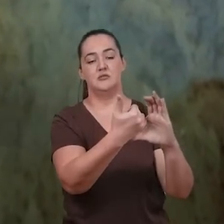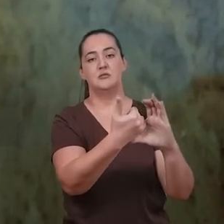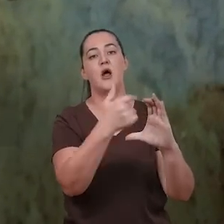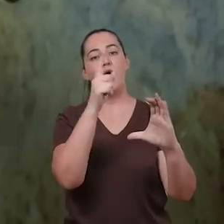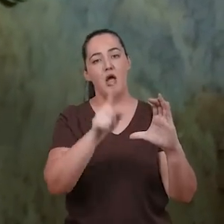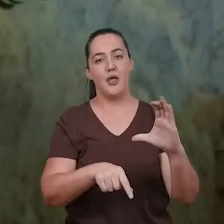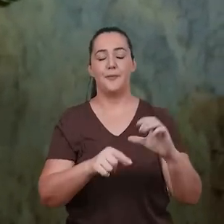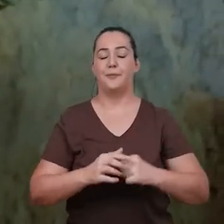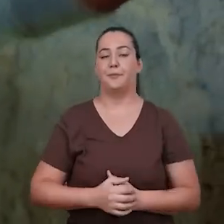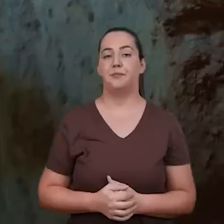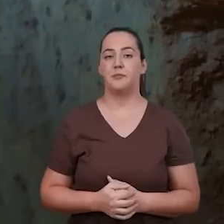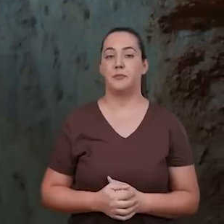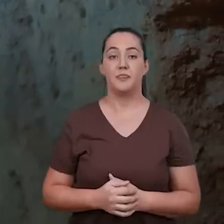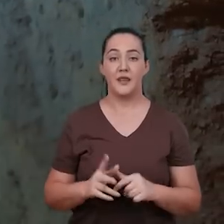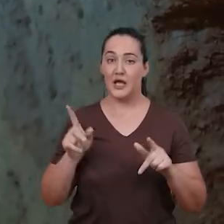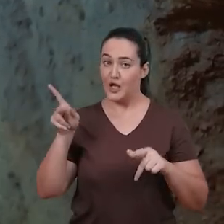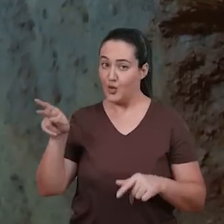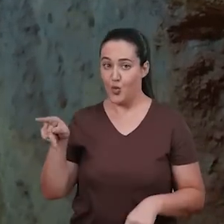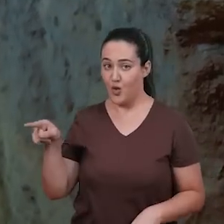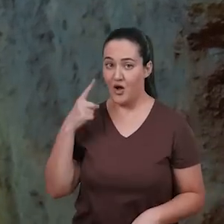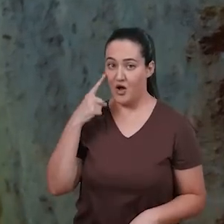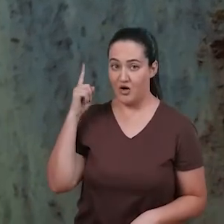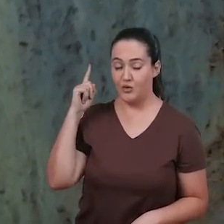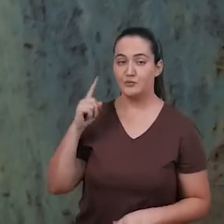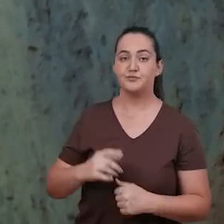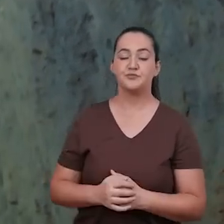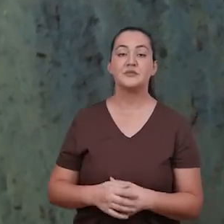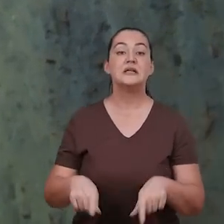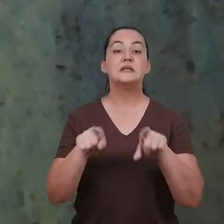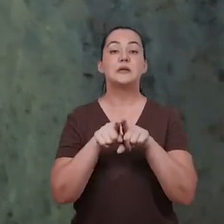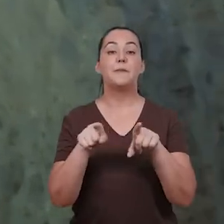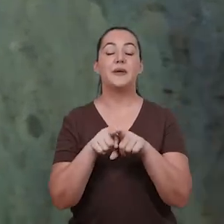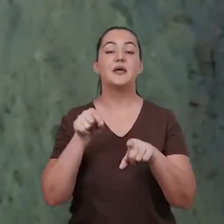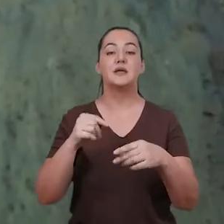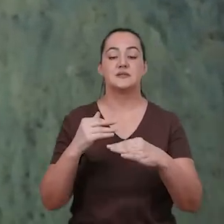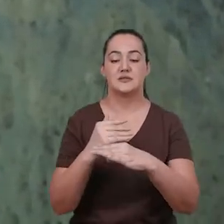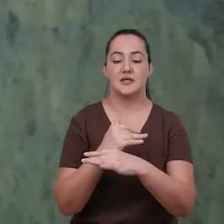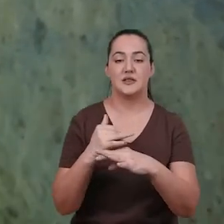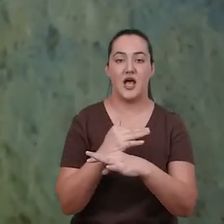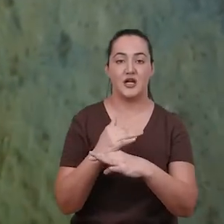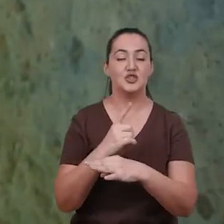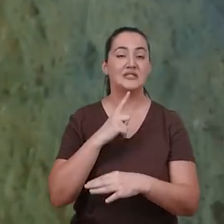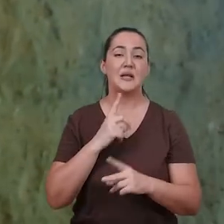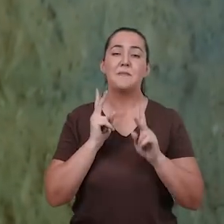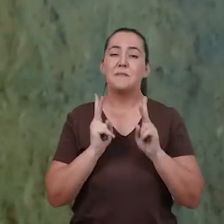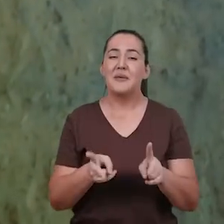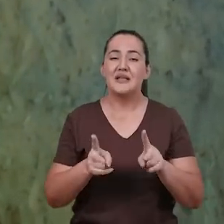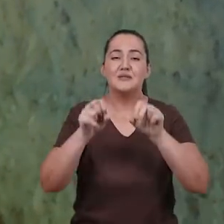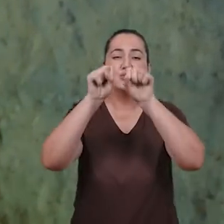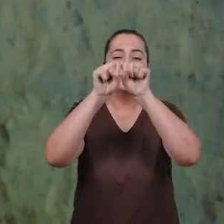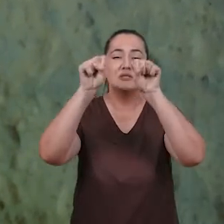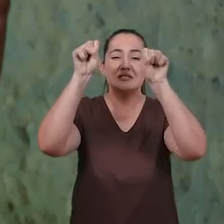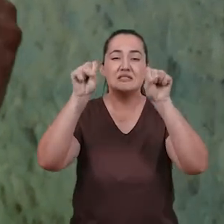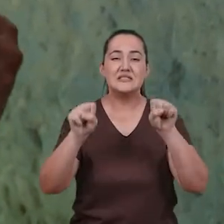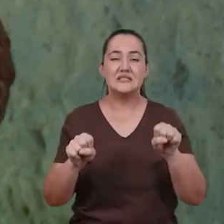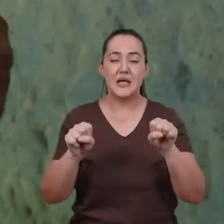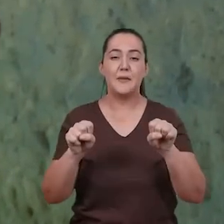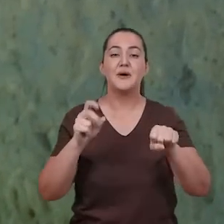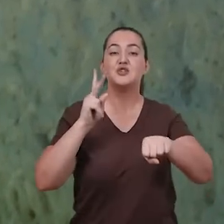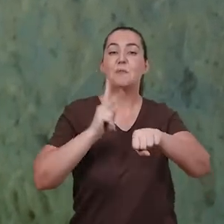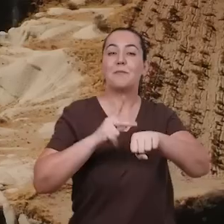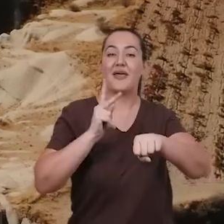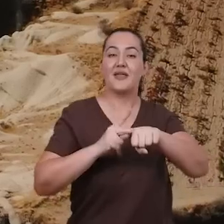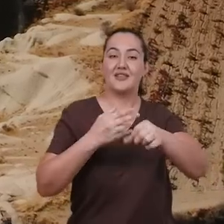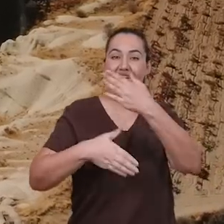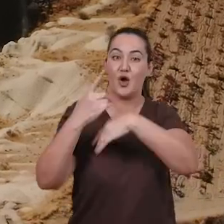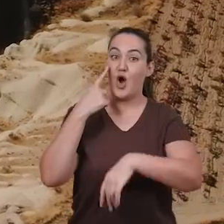exatamente aqui nesse ambiente. Você nota também que essa cidade aqui segue o mesmo sistema geológico